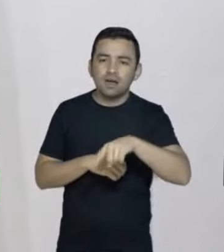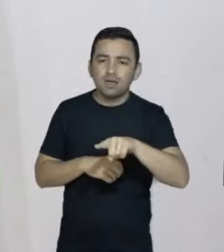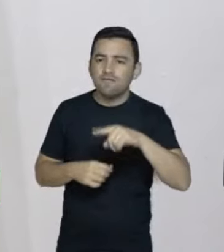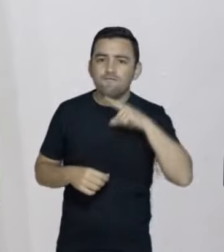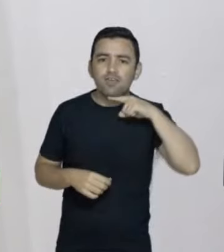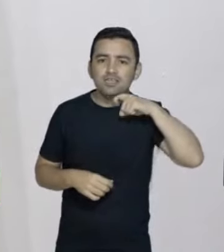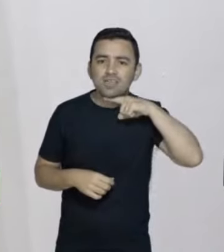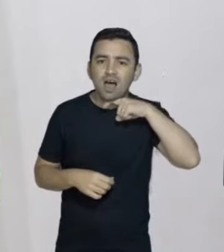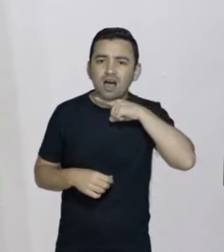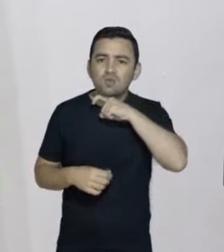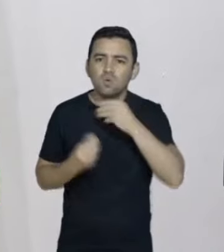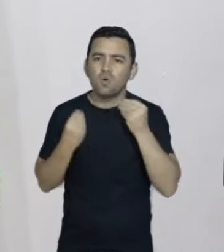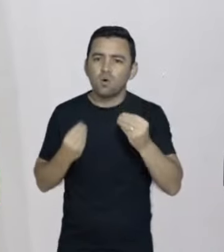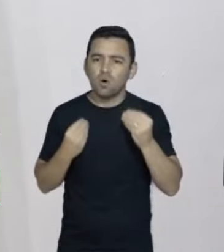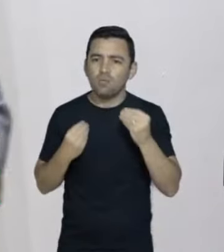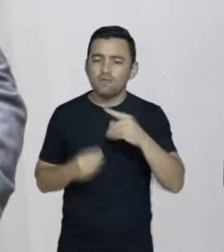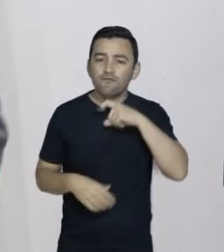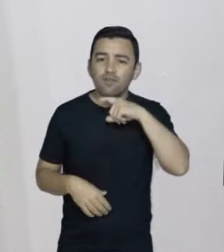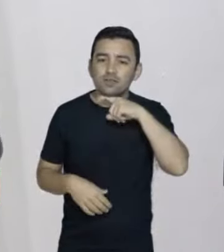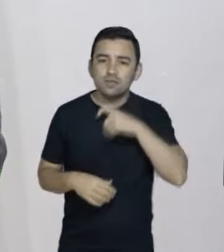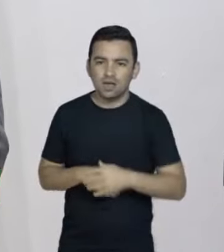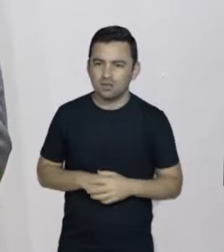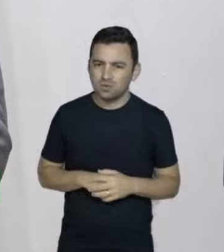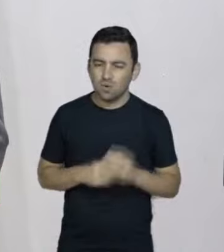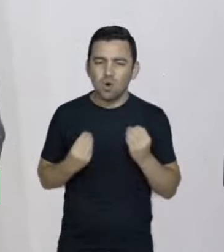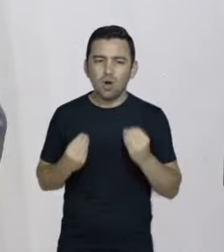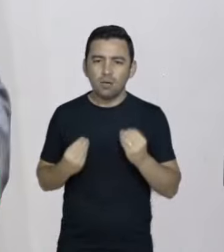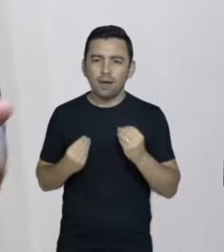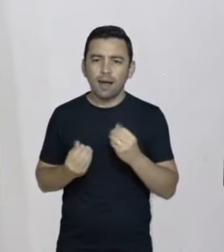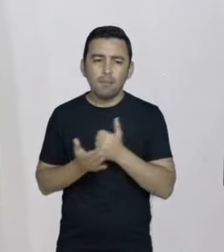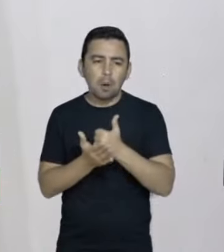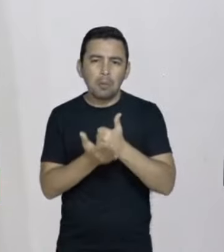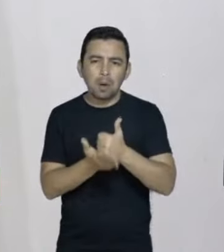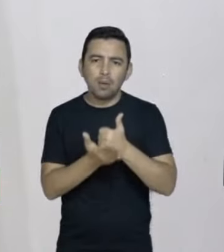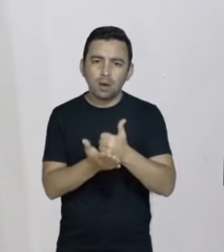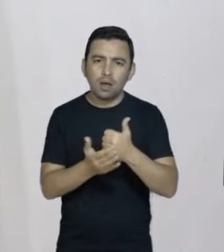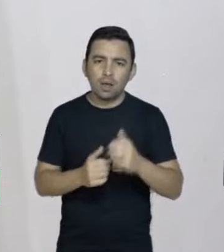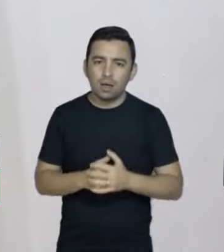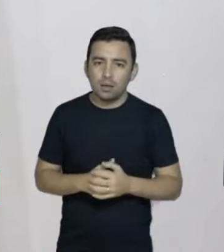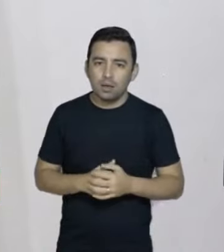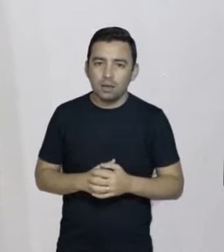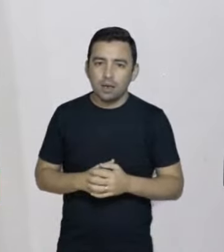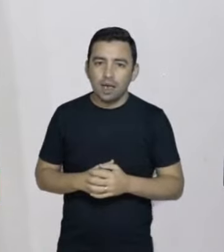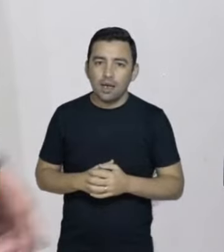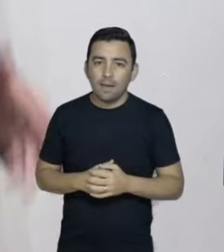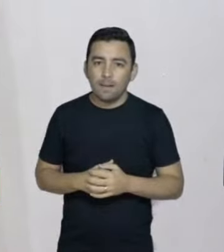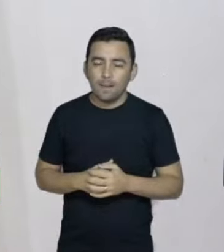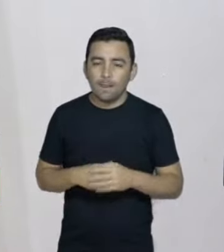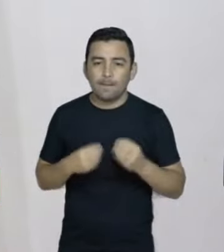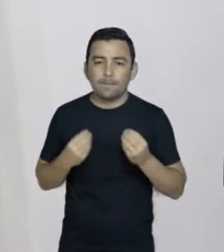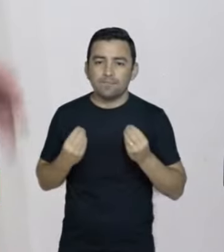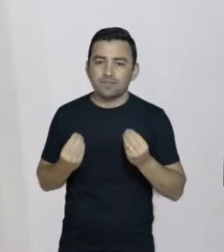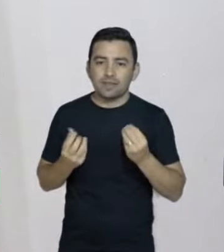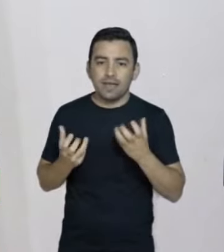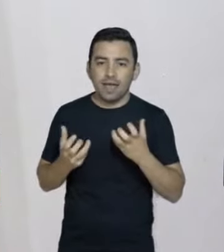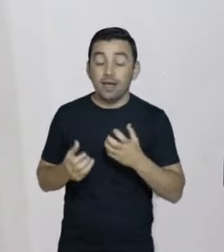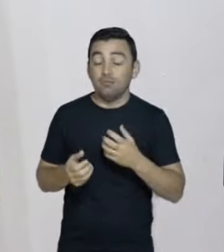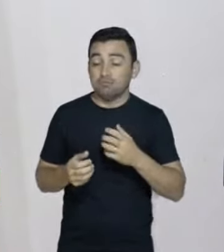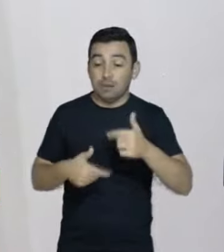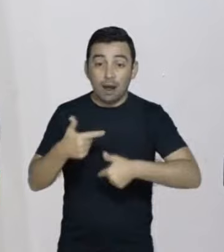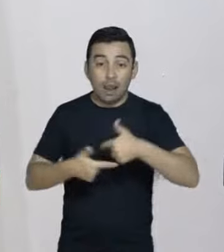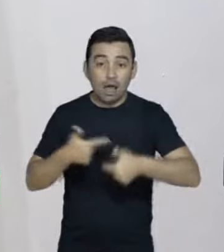Eu nunca vi ninguém viciado em picareta. Nossa, meu vizinho é viciado em picareta, ele não pode ver uma picareta que ele vai abrir uma valeta, abrir um